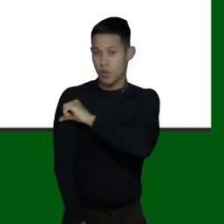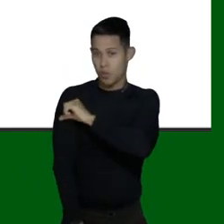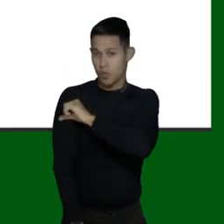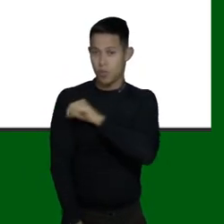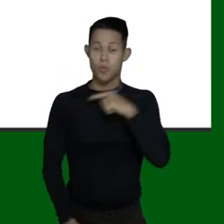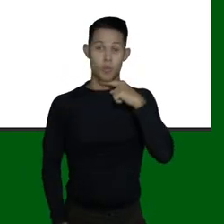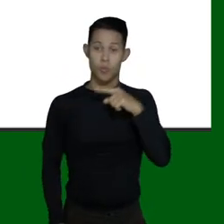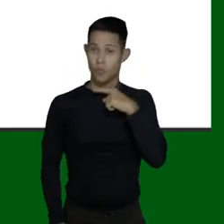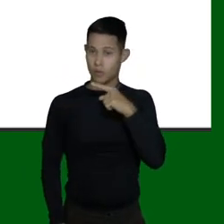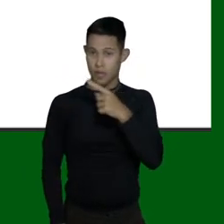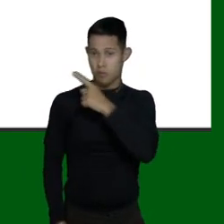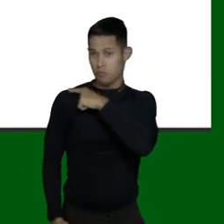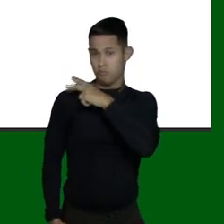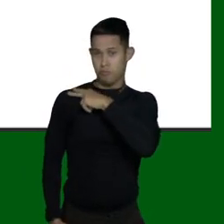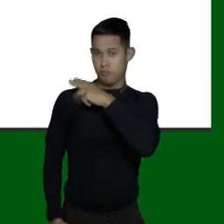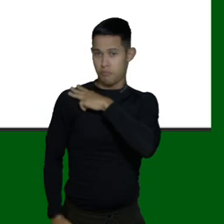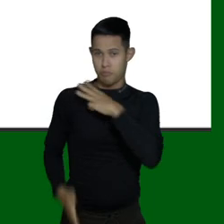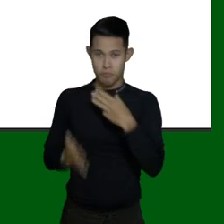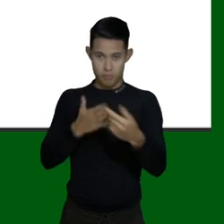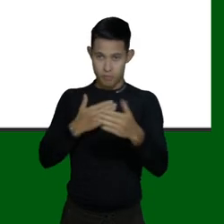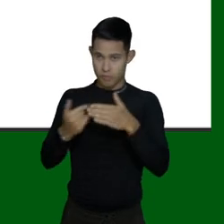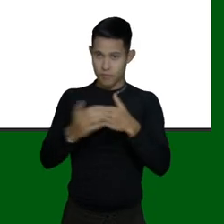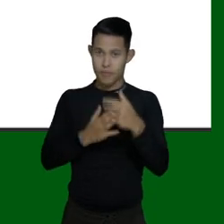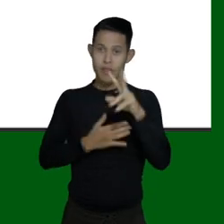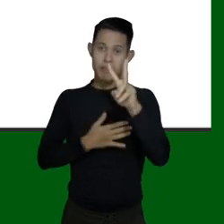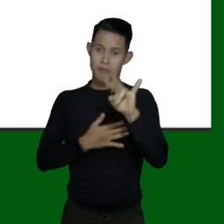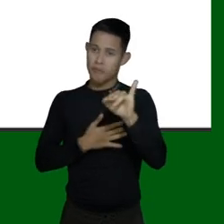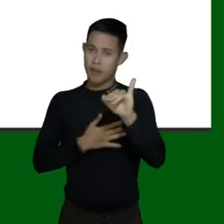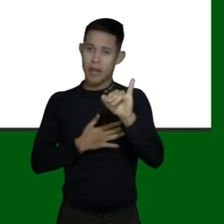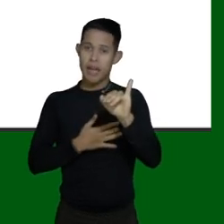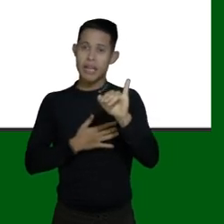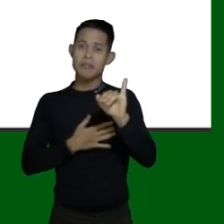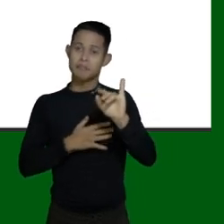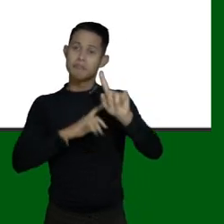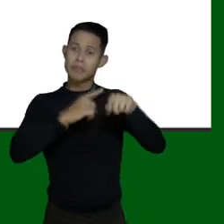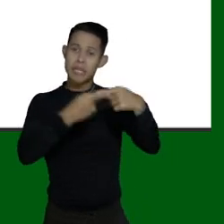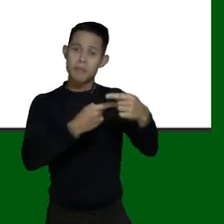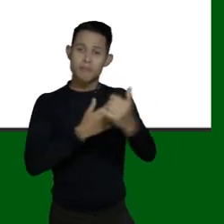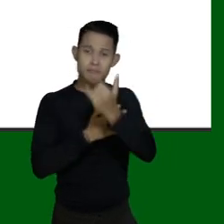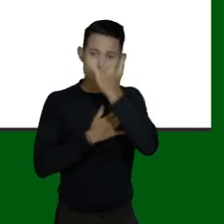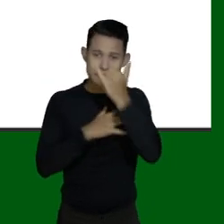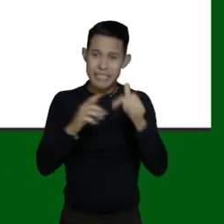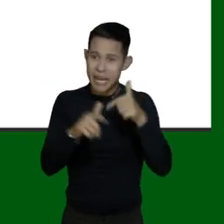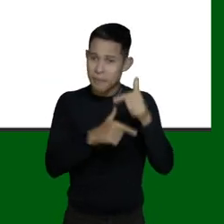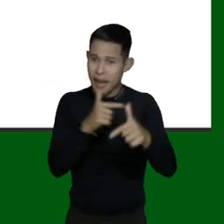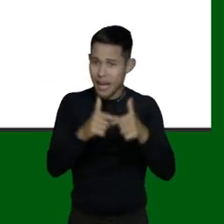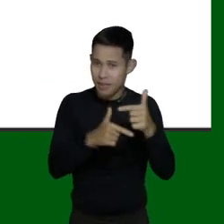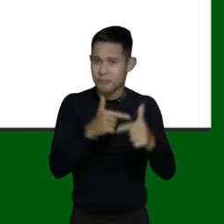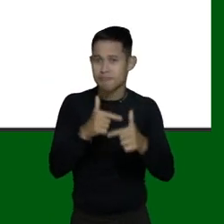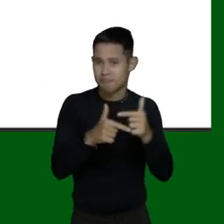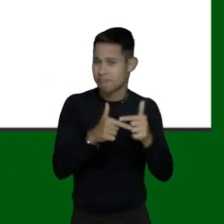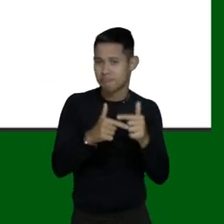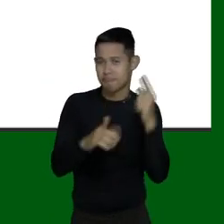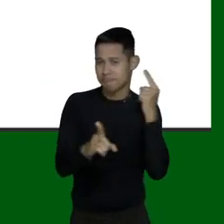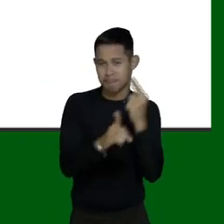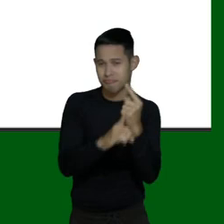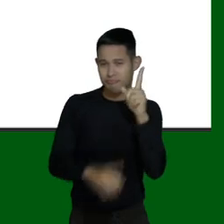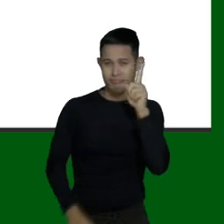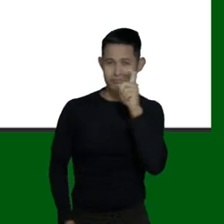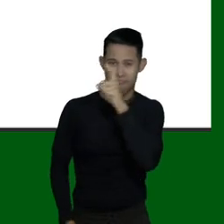completa o médio a gente sabe que vai ter um subemprego né não vai conseguir emprego bacana n Então vai entrar para uma estatística